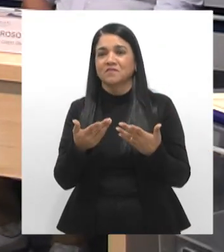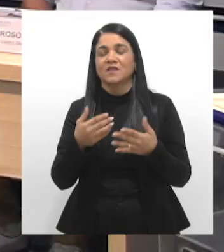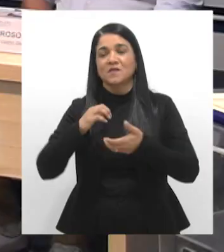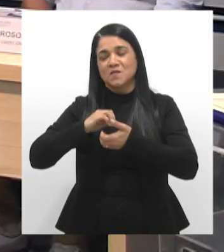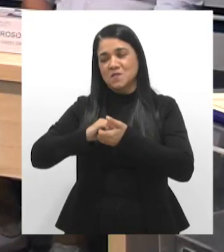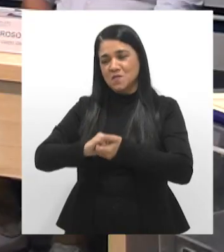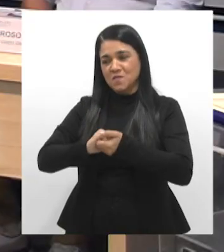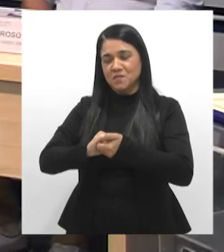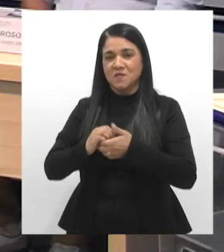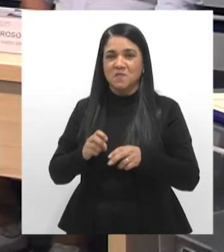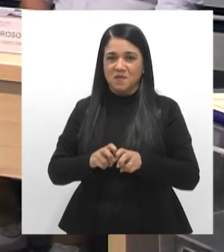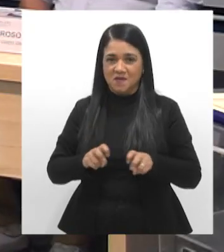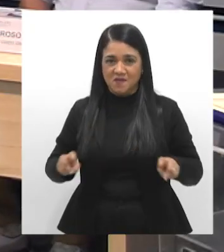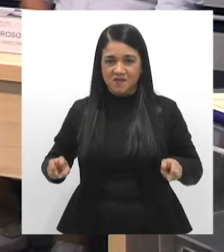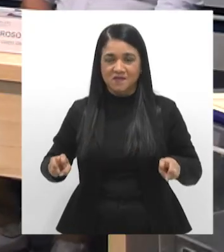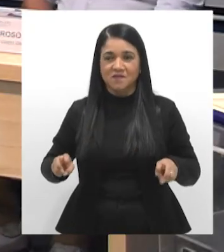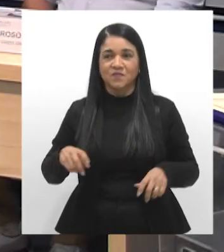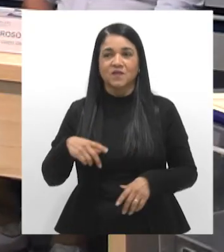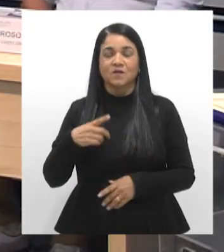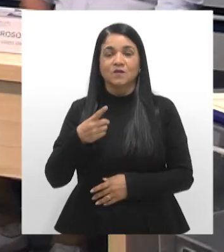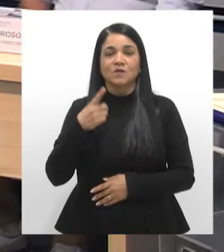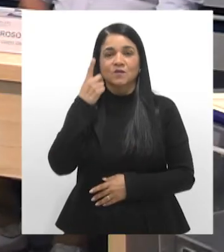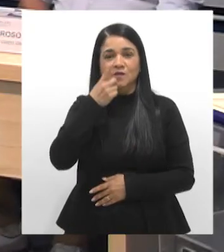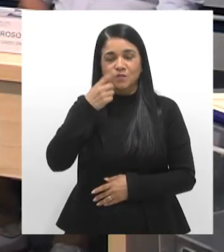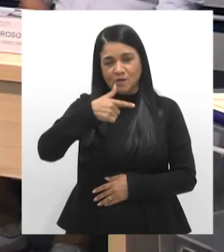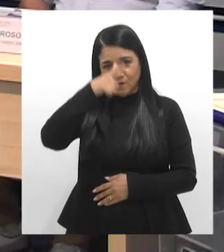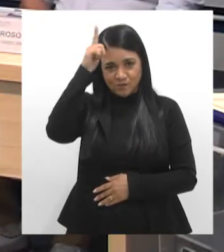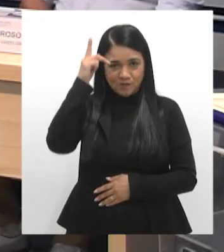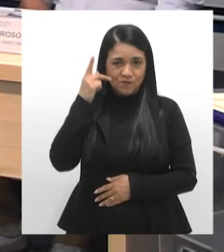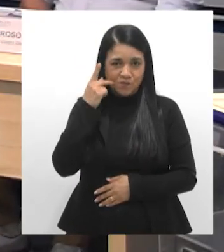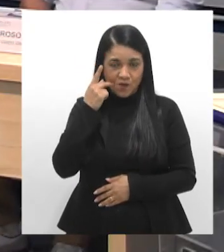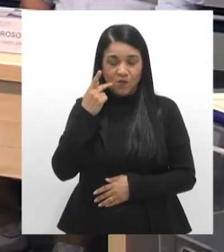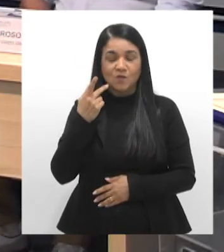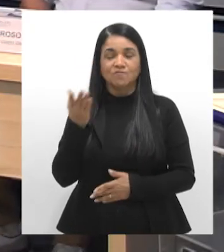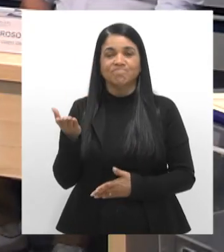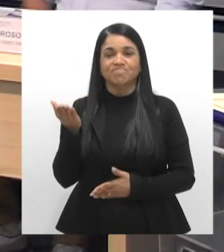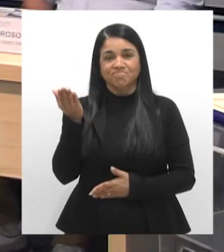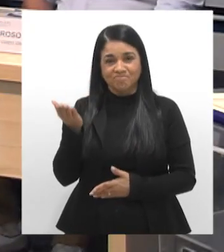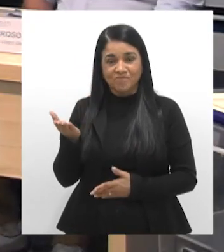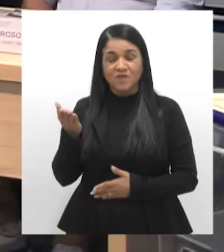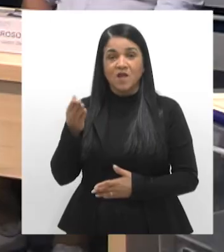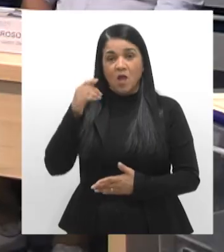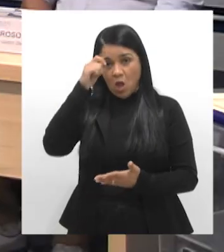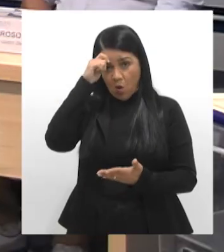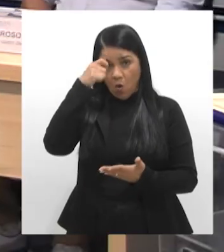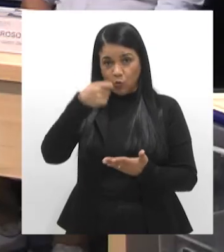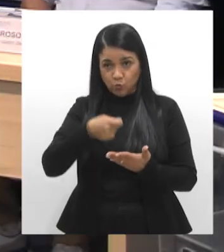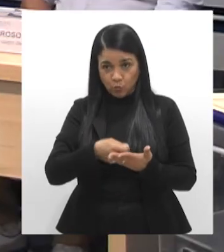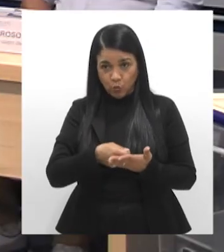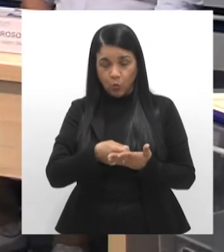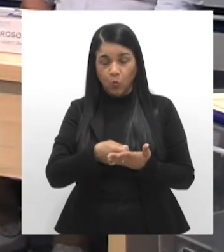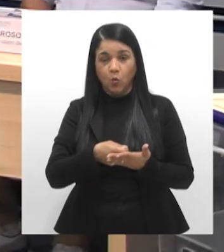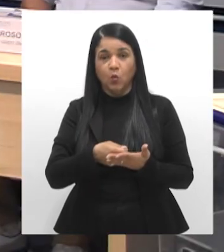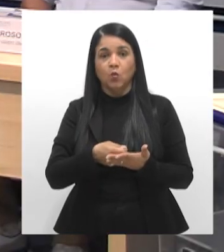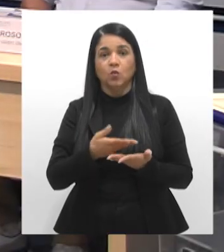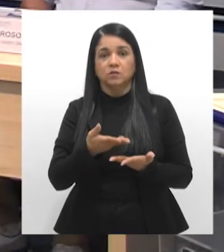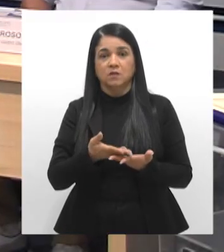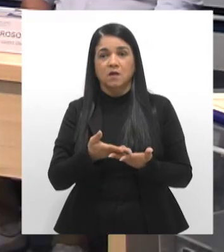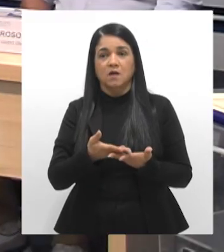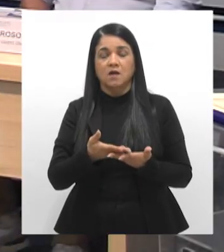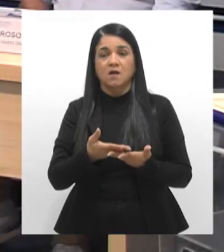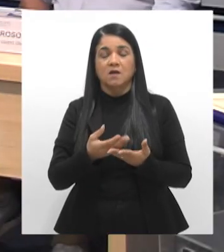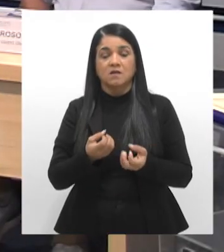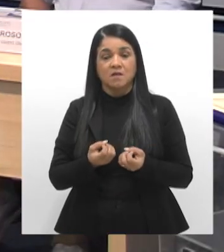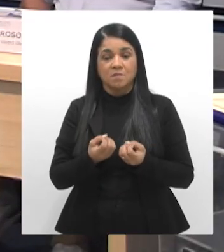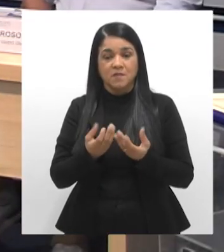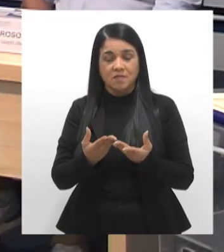cumprimentar a mesa, né, mais uma vez, o doutor Luiz Paulo, deputado que, inclusive, é autor da proposição da concessão